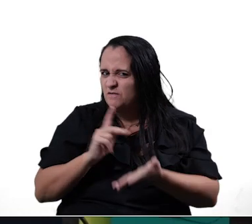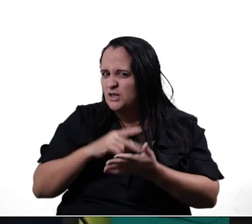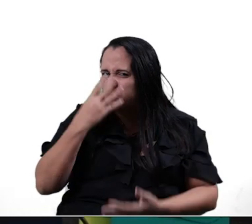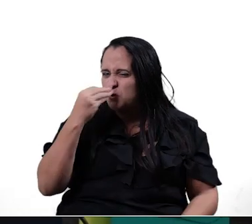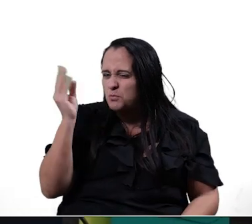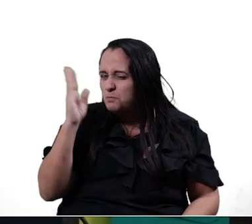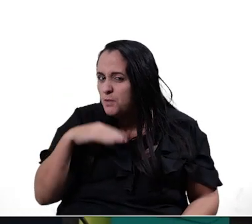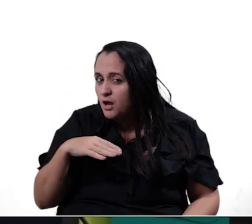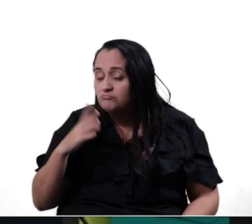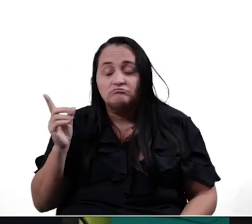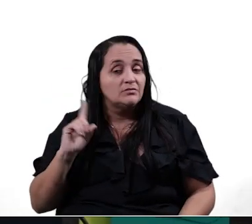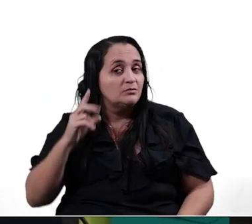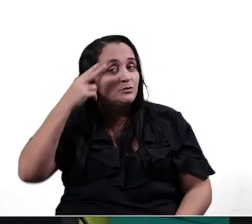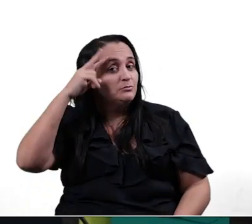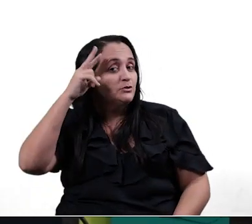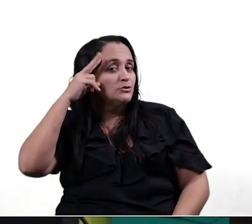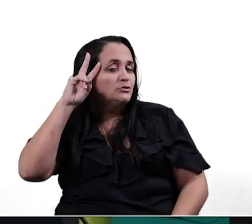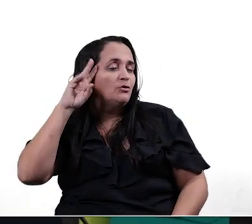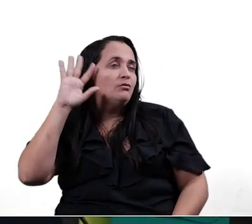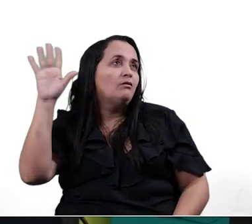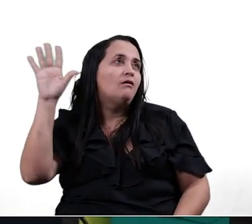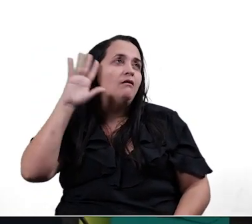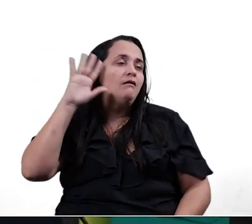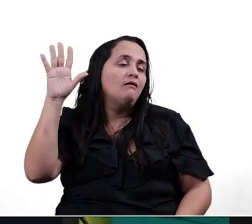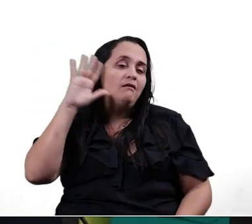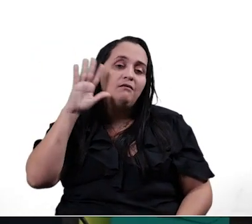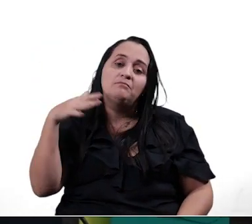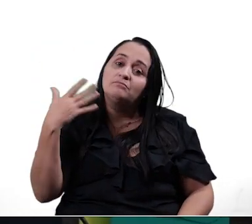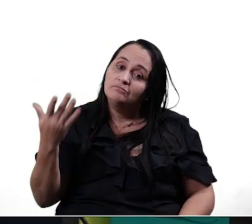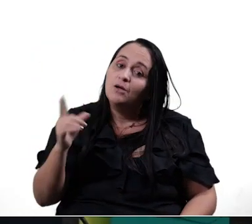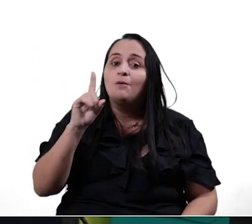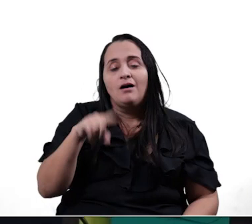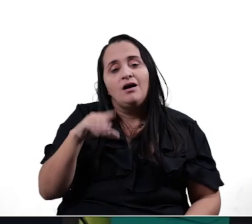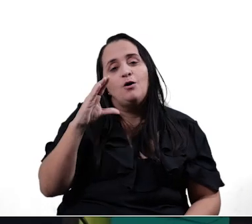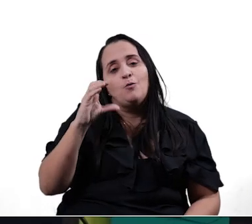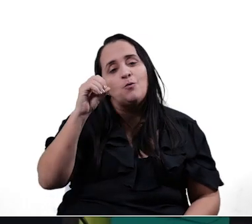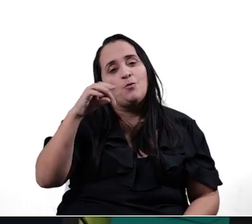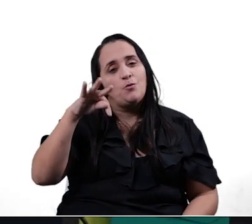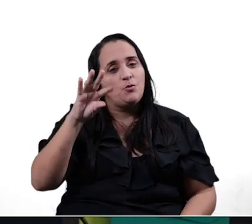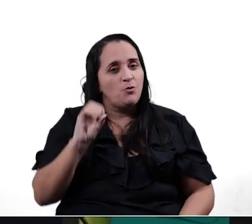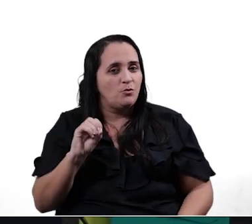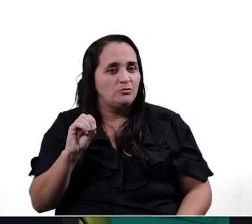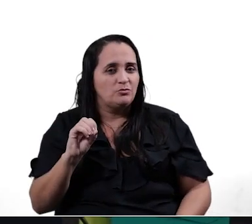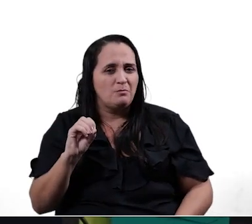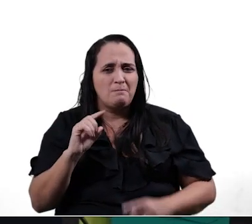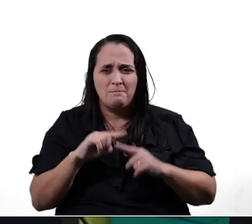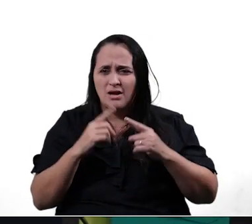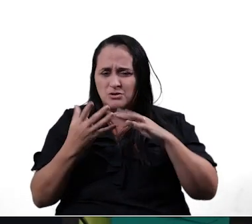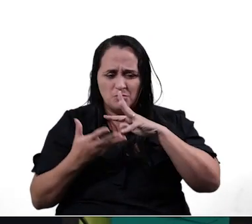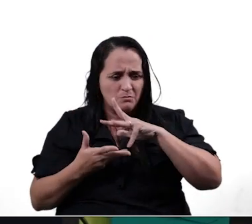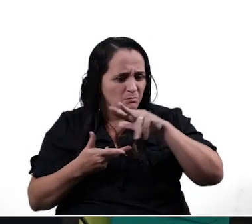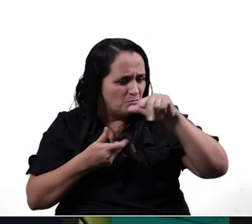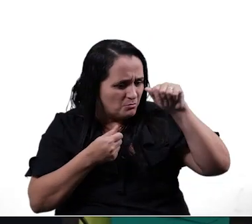tem a Chapeuzinho, tem uma história fantasiosa. Então é um conto de fadas, uma coisa que no mundo real